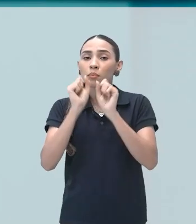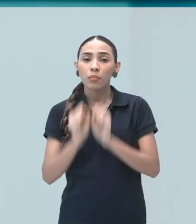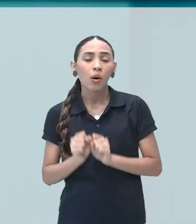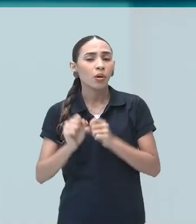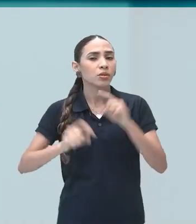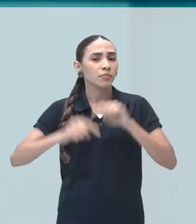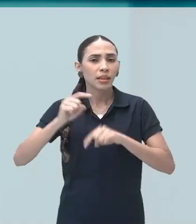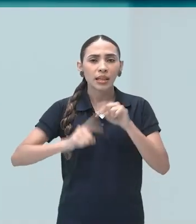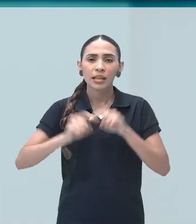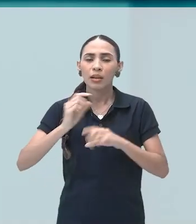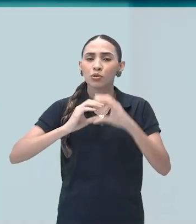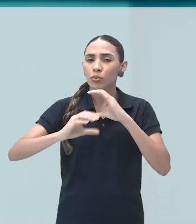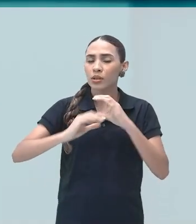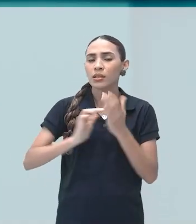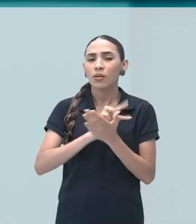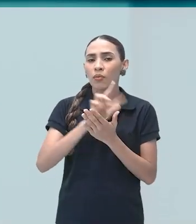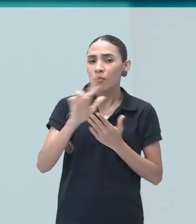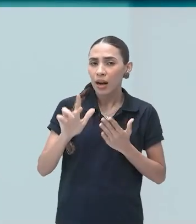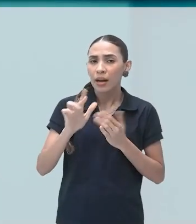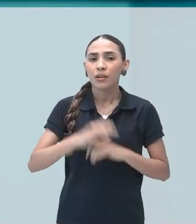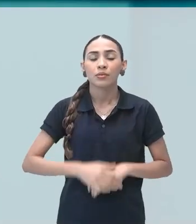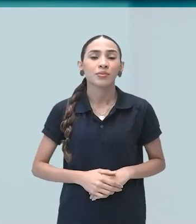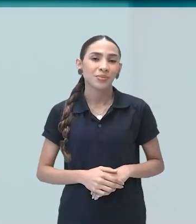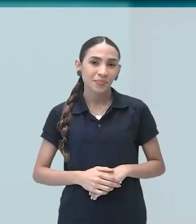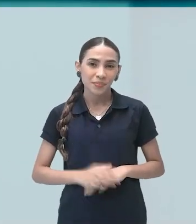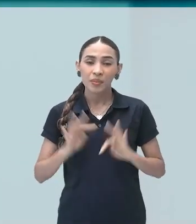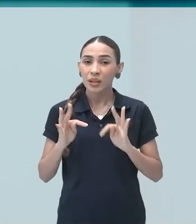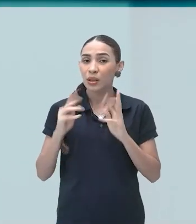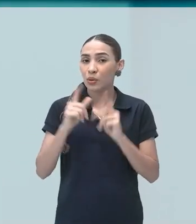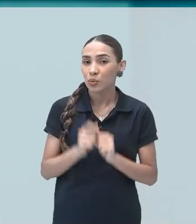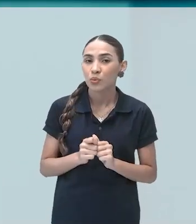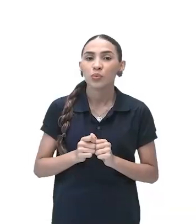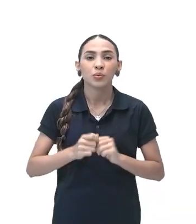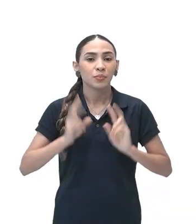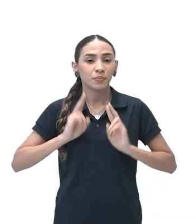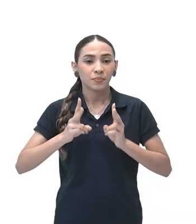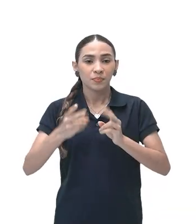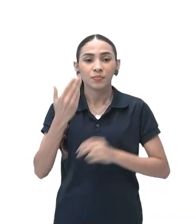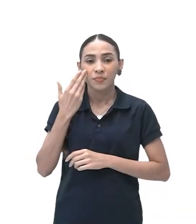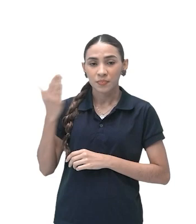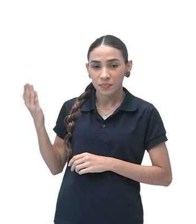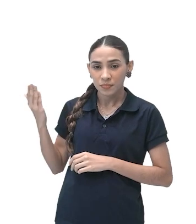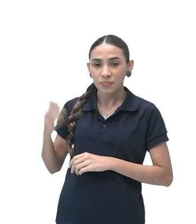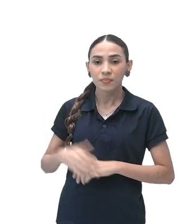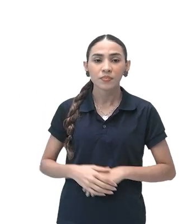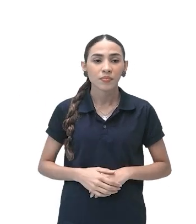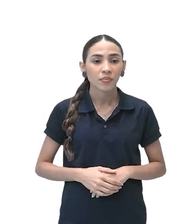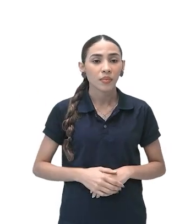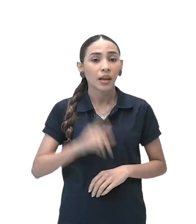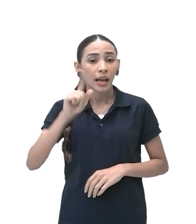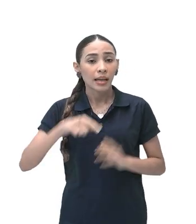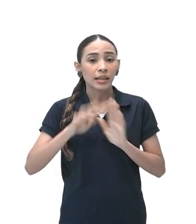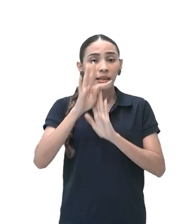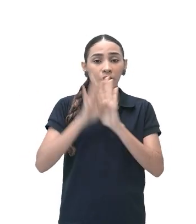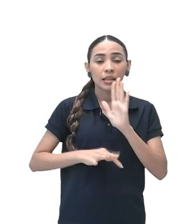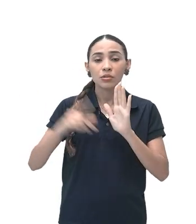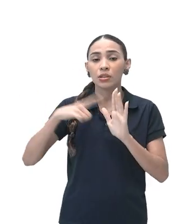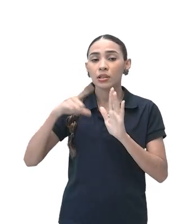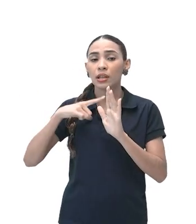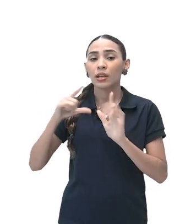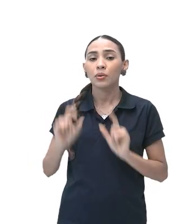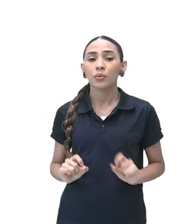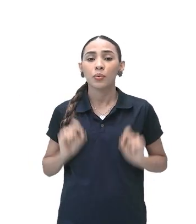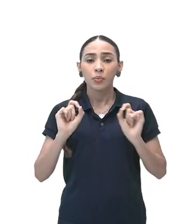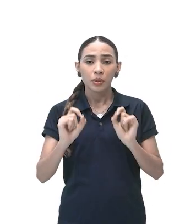nessas diferentes plataformas, correto? E tudo isso, ainda seguindo com a citação, vamos lá, são textos que fazem